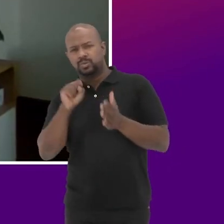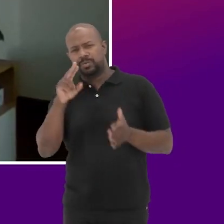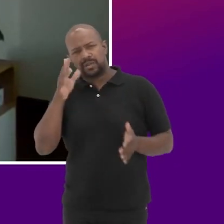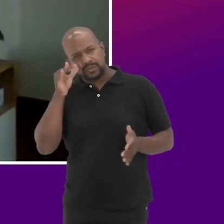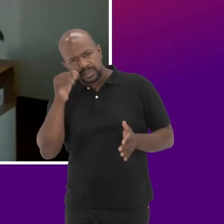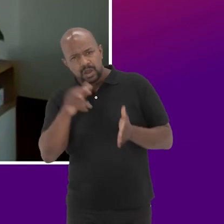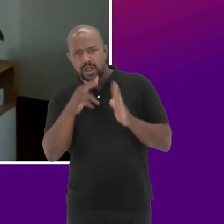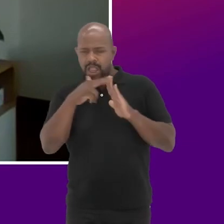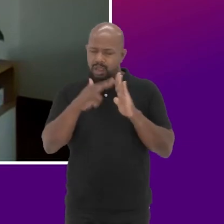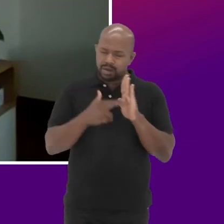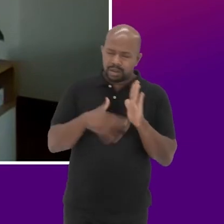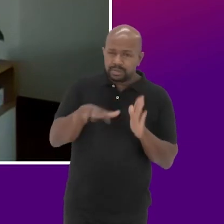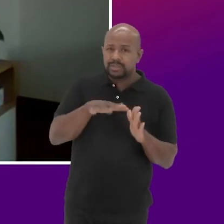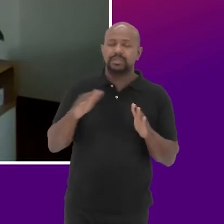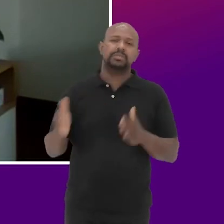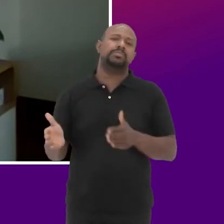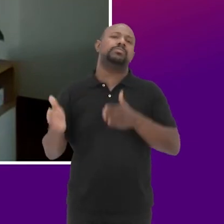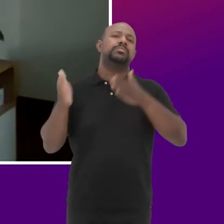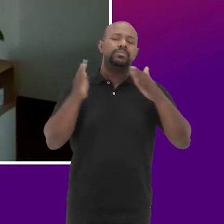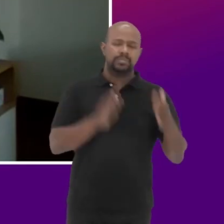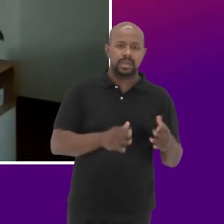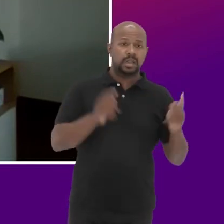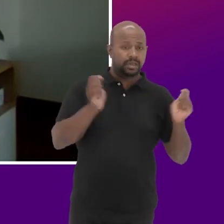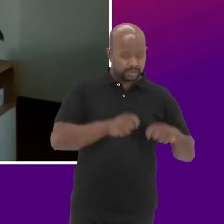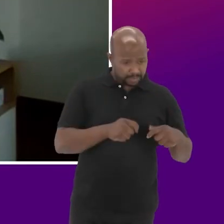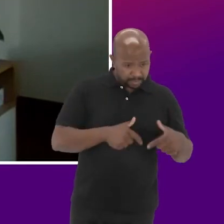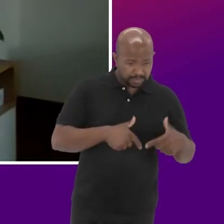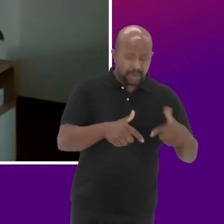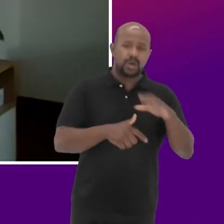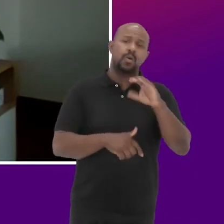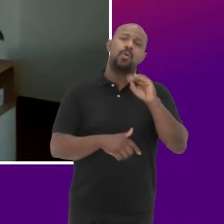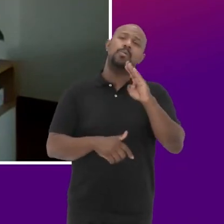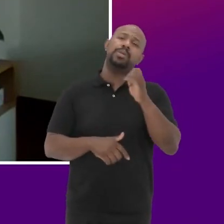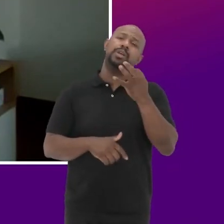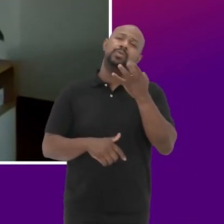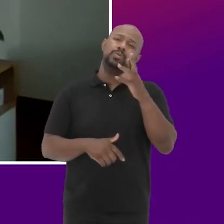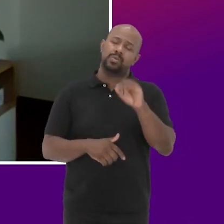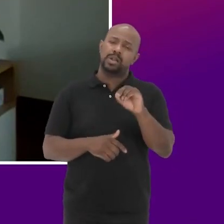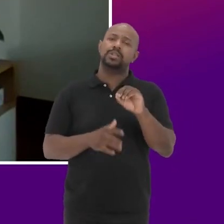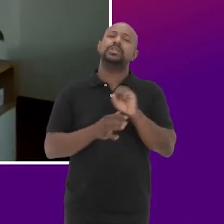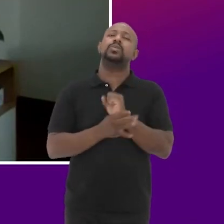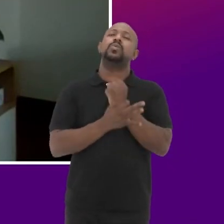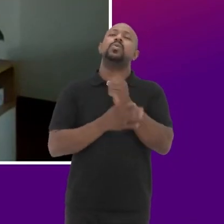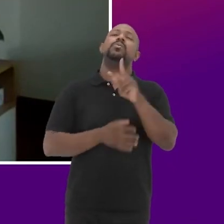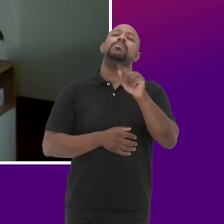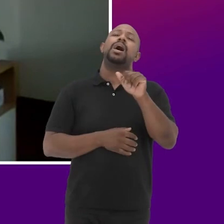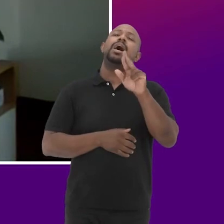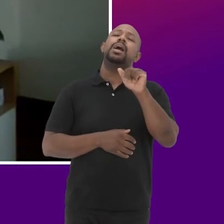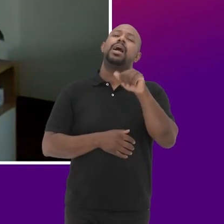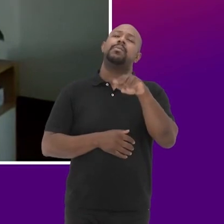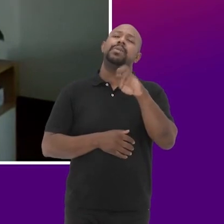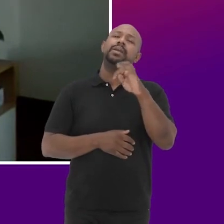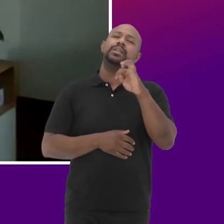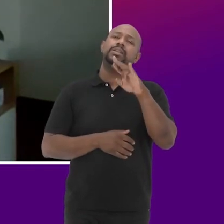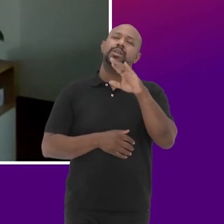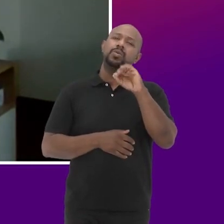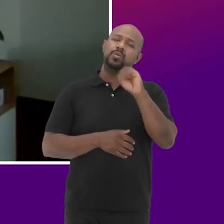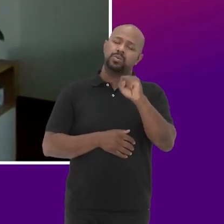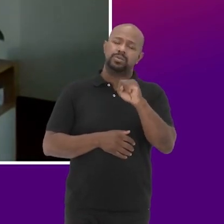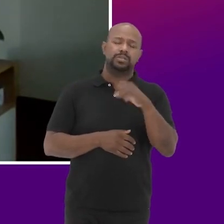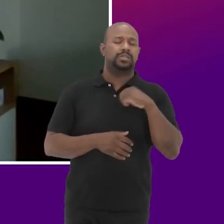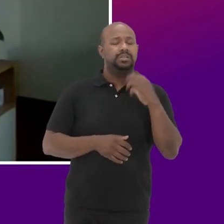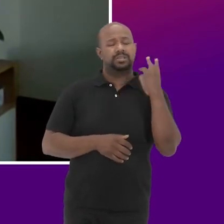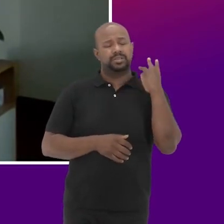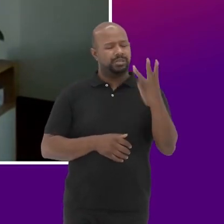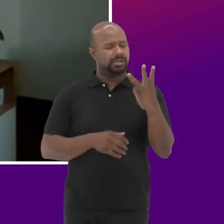supervisão, em relação ao funcionamento das coberturas de seguros paramétricos. E, especificamente,